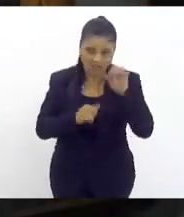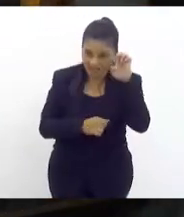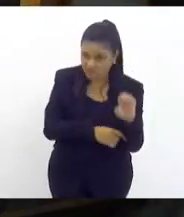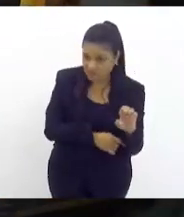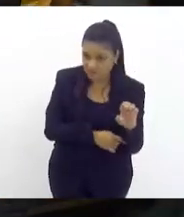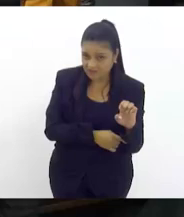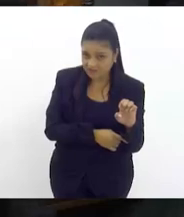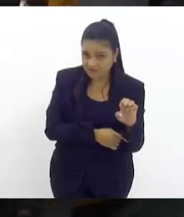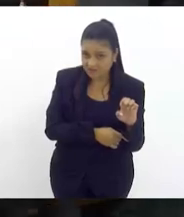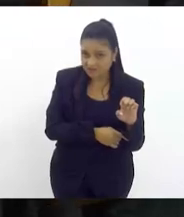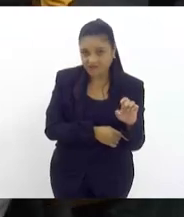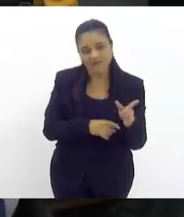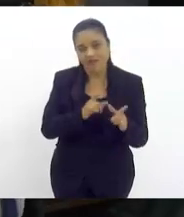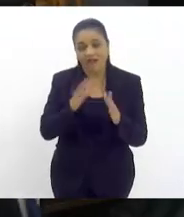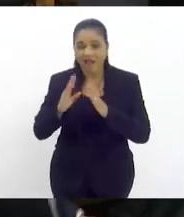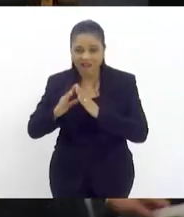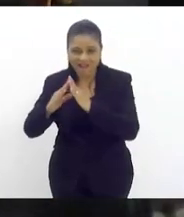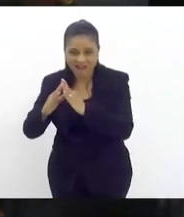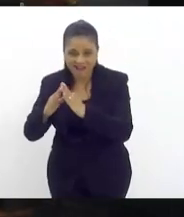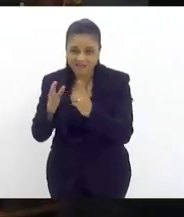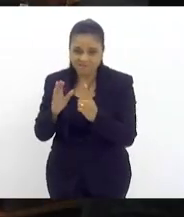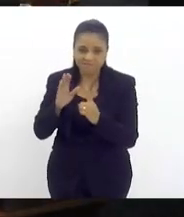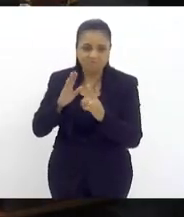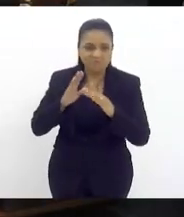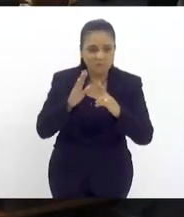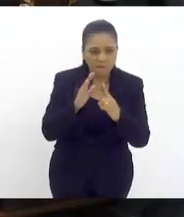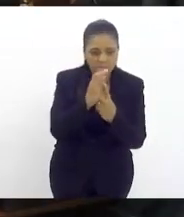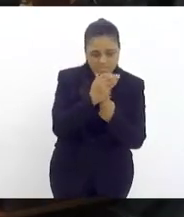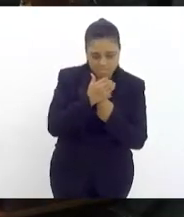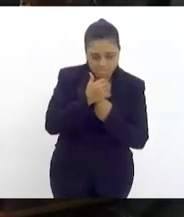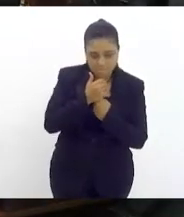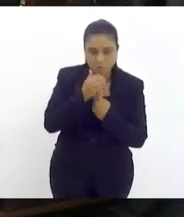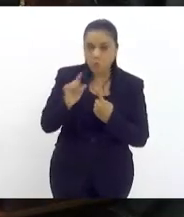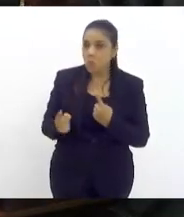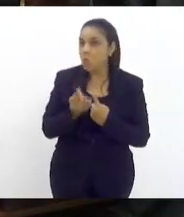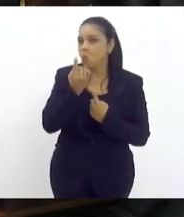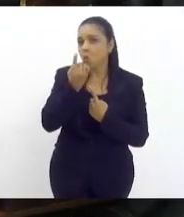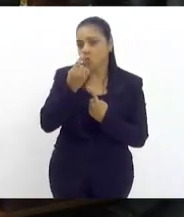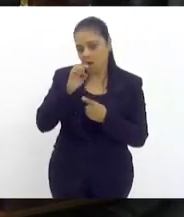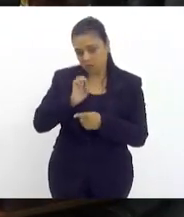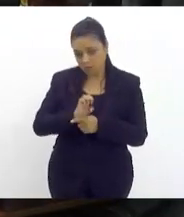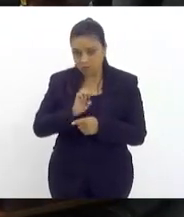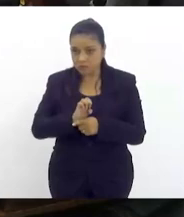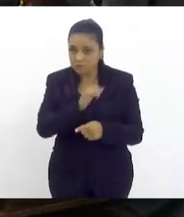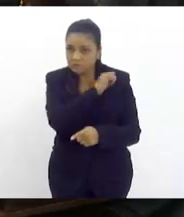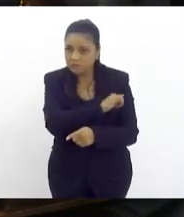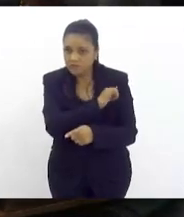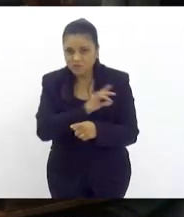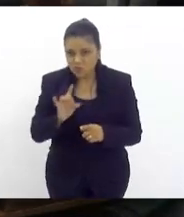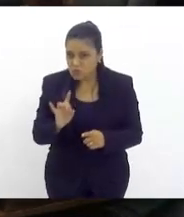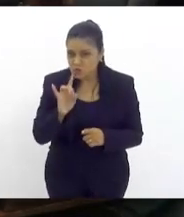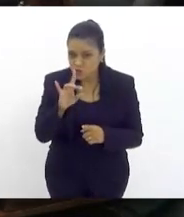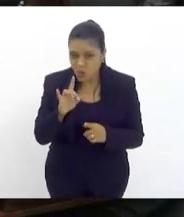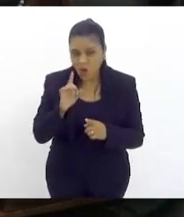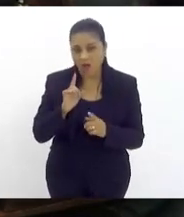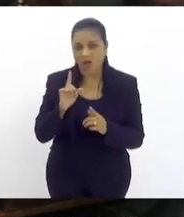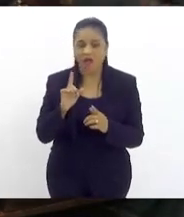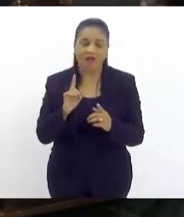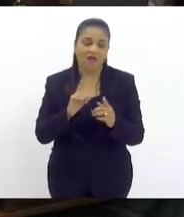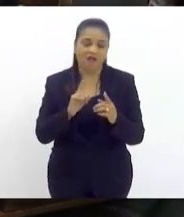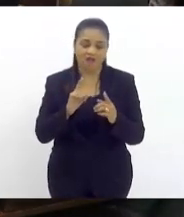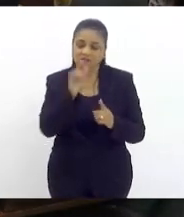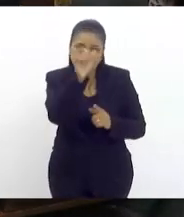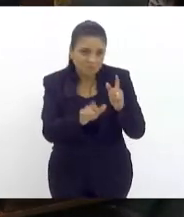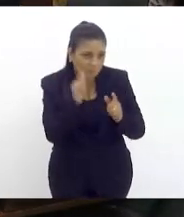dizer que as casas de abrigo, aliás, que só existe uma no Estado, é algo que atende apenas as mulheres da esquerda. De